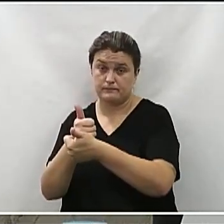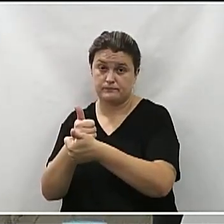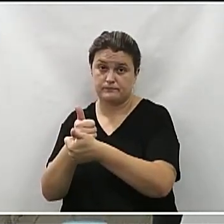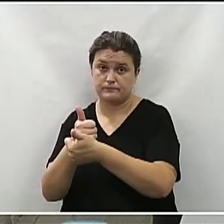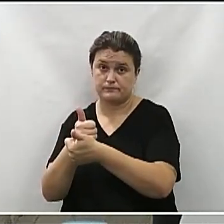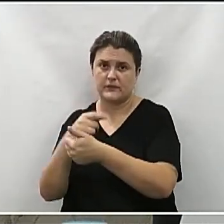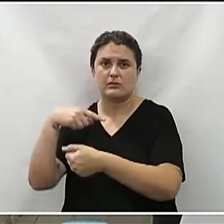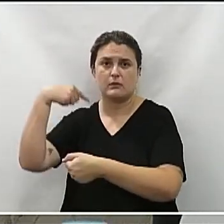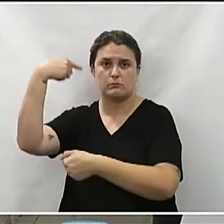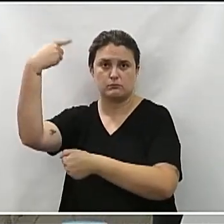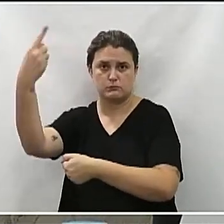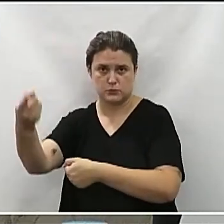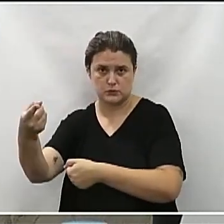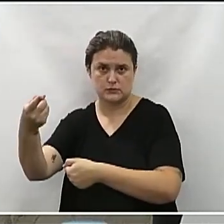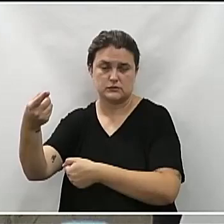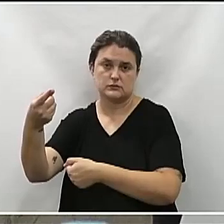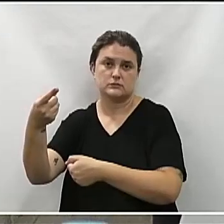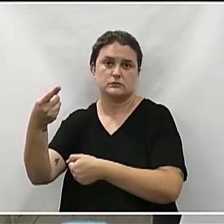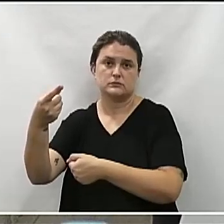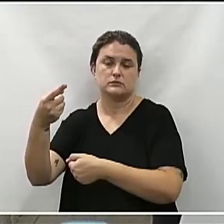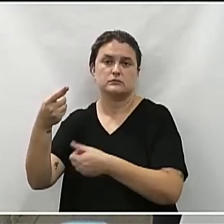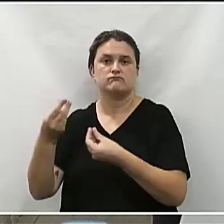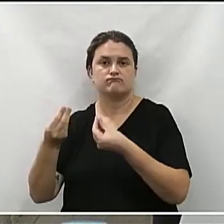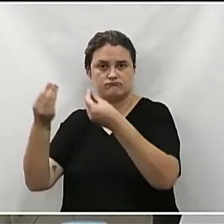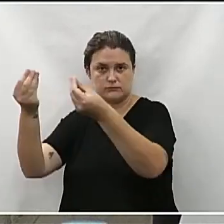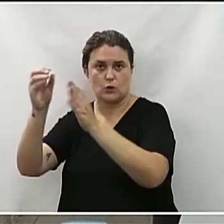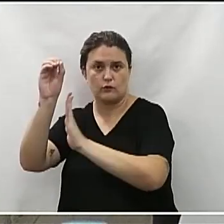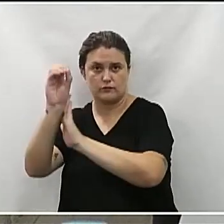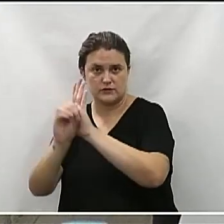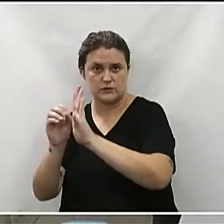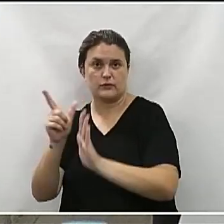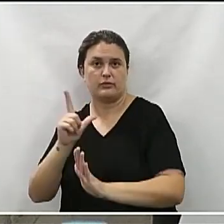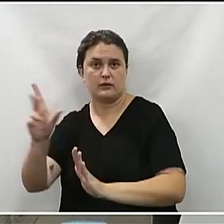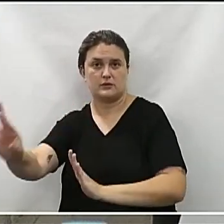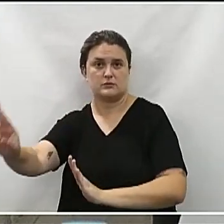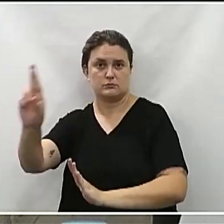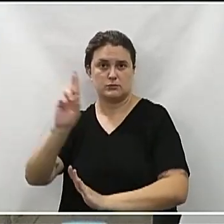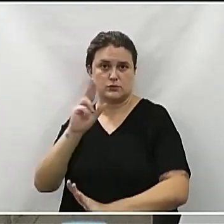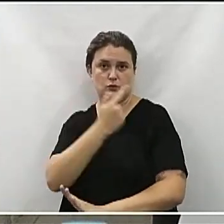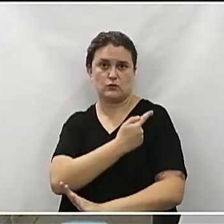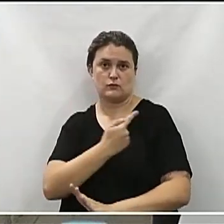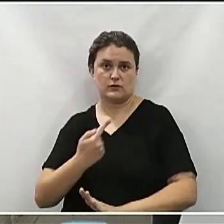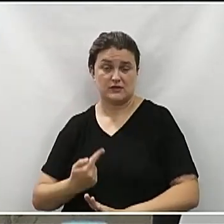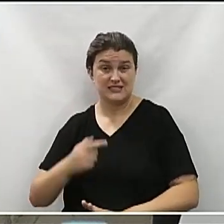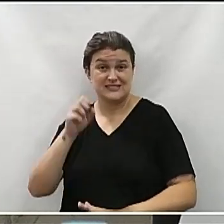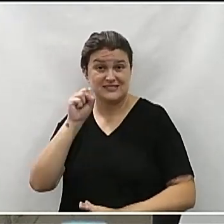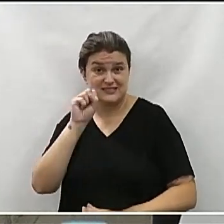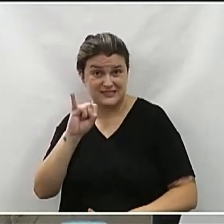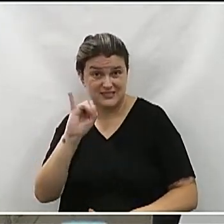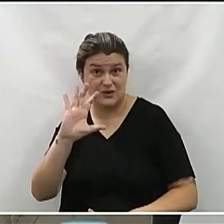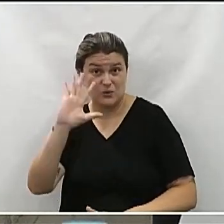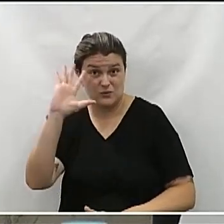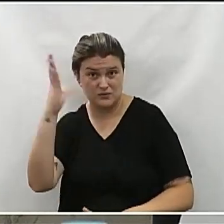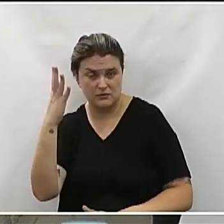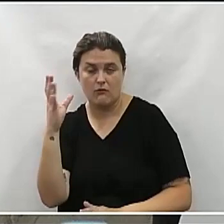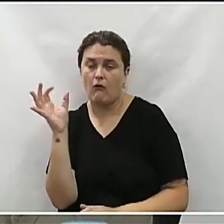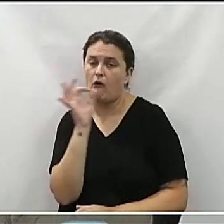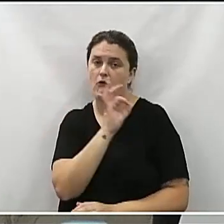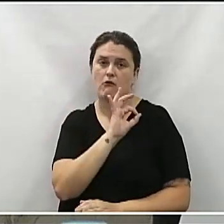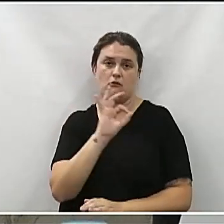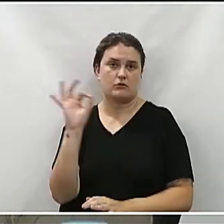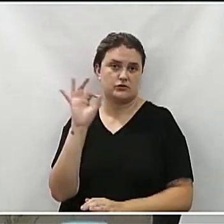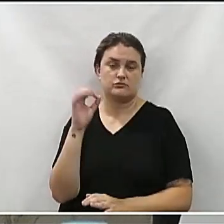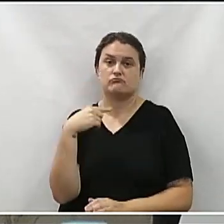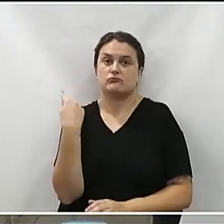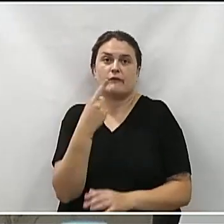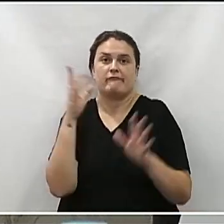na sequência depois que mandar esse ofício que tiver uma resposta do governo se acontecer mesmo isso ótimo nós